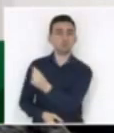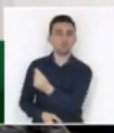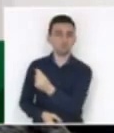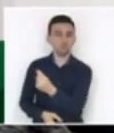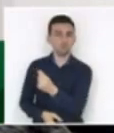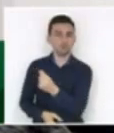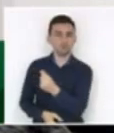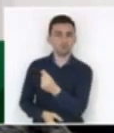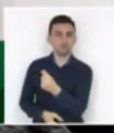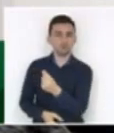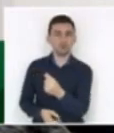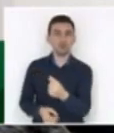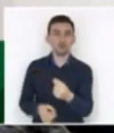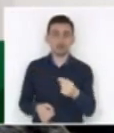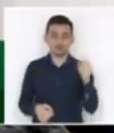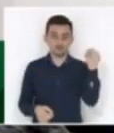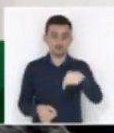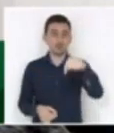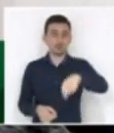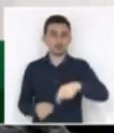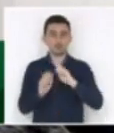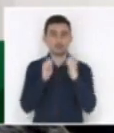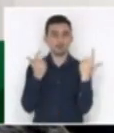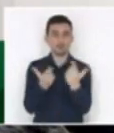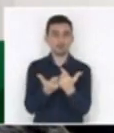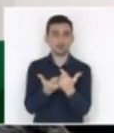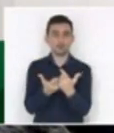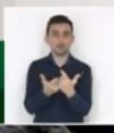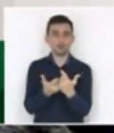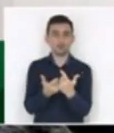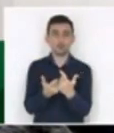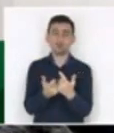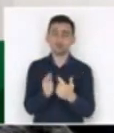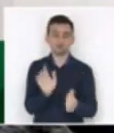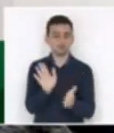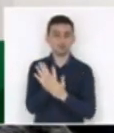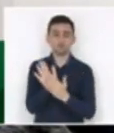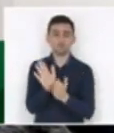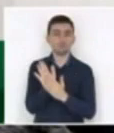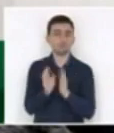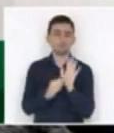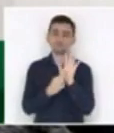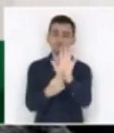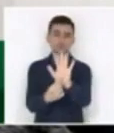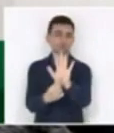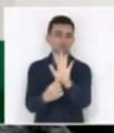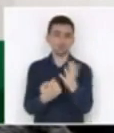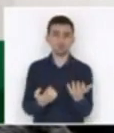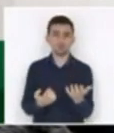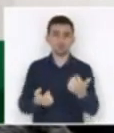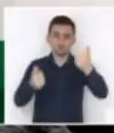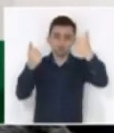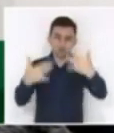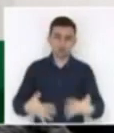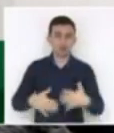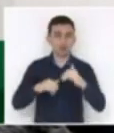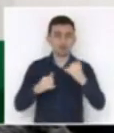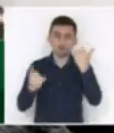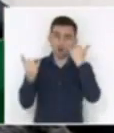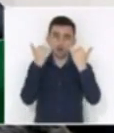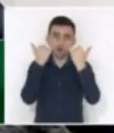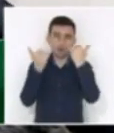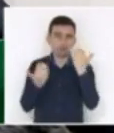de uma vinda à Assembleia para prestar esclarecimentos, para prestar informações, para